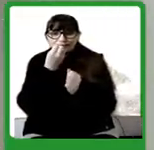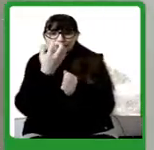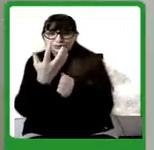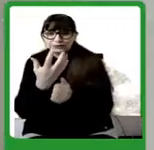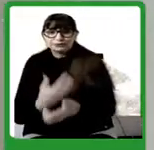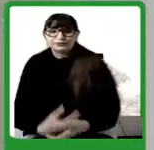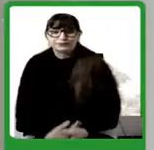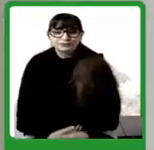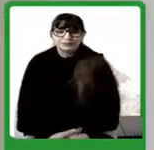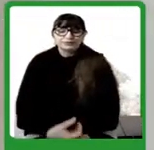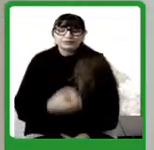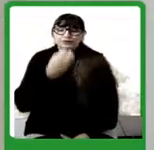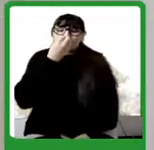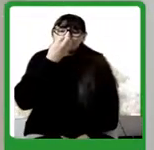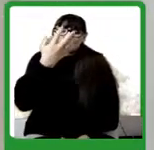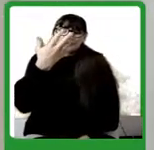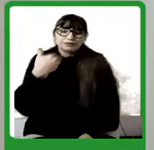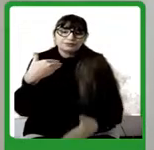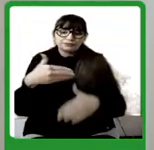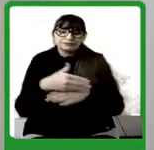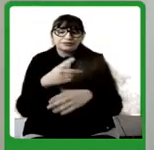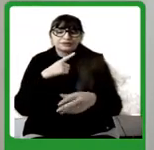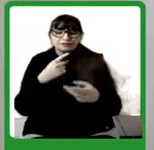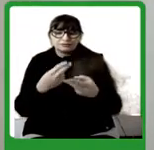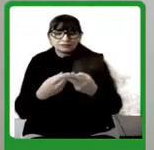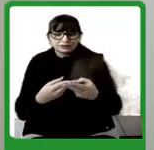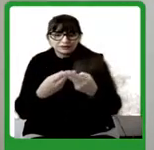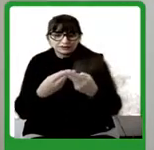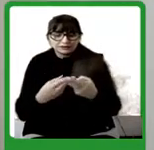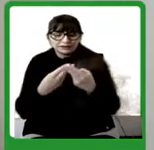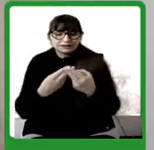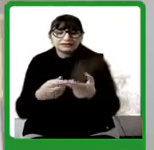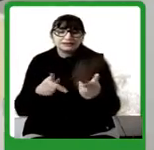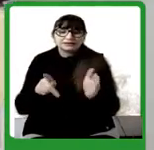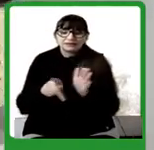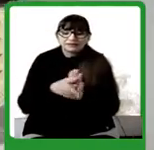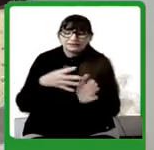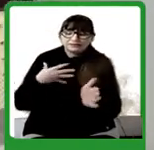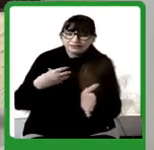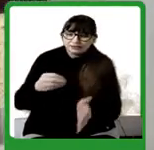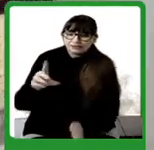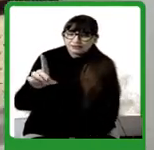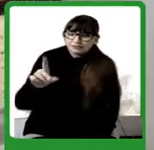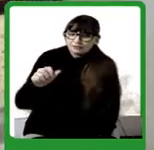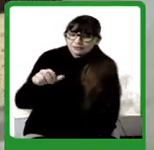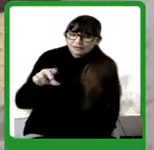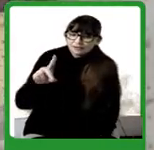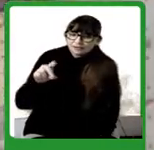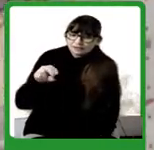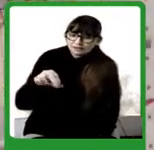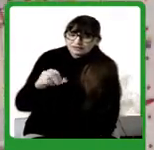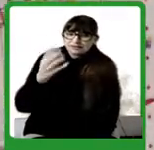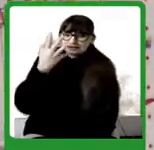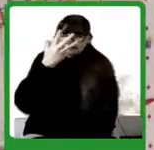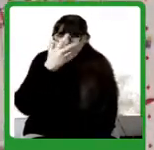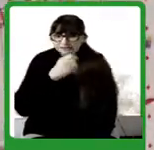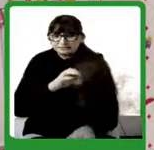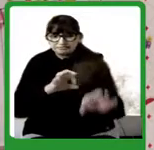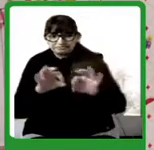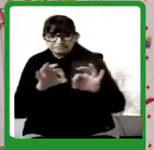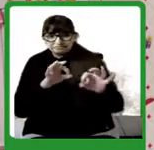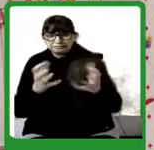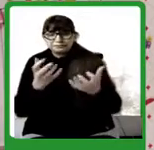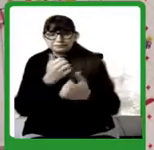Muito bom, obrigado por terem paciência com o Badin, gente. Ai, muito bonito tudo que vocês montaram aqui. Quero mandar um abraço